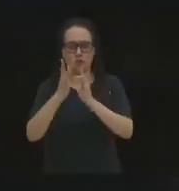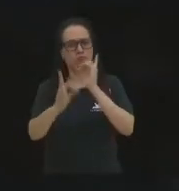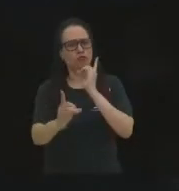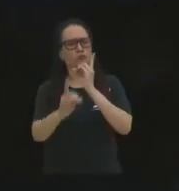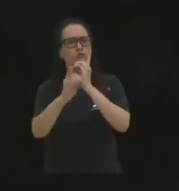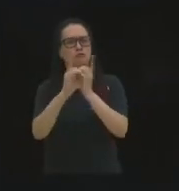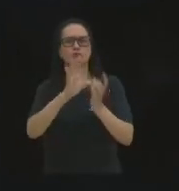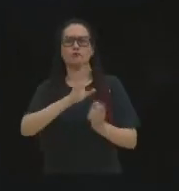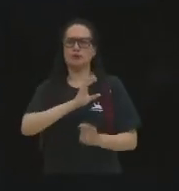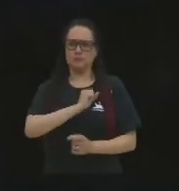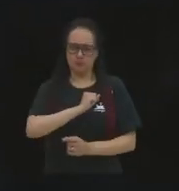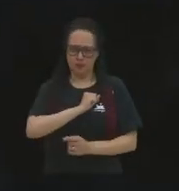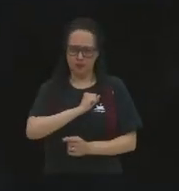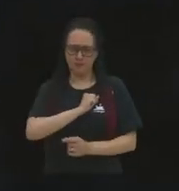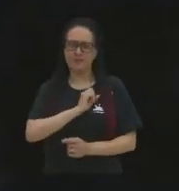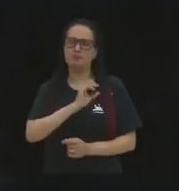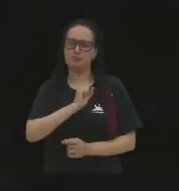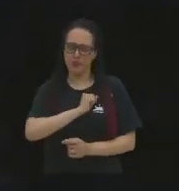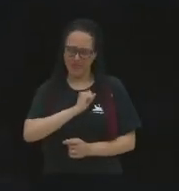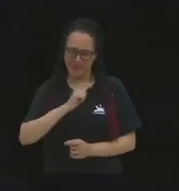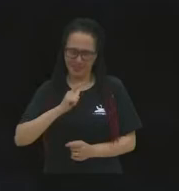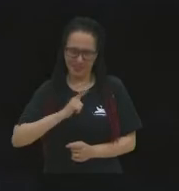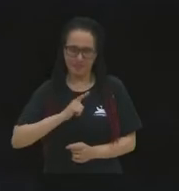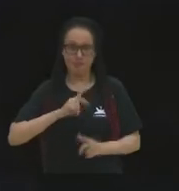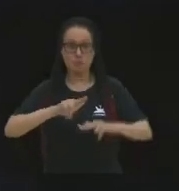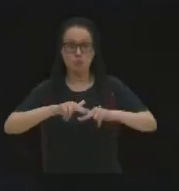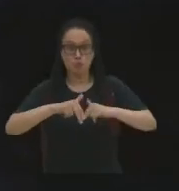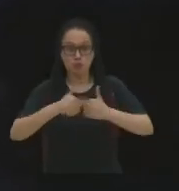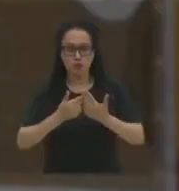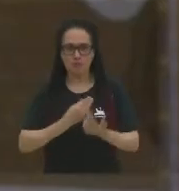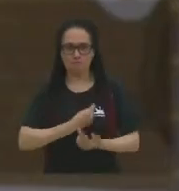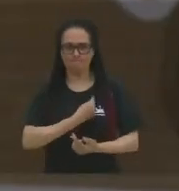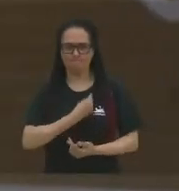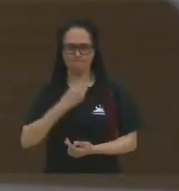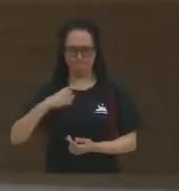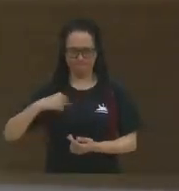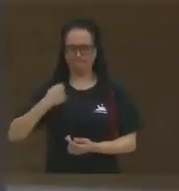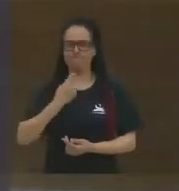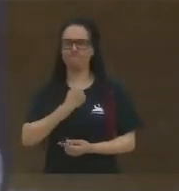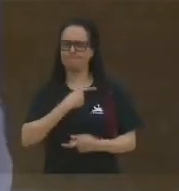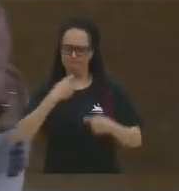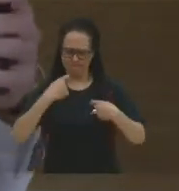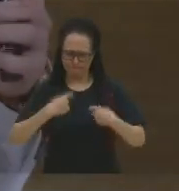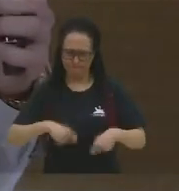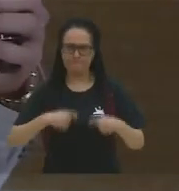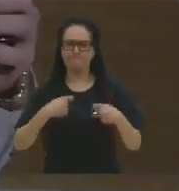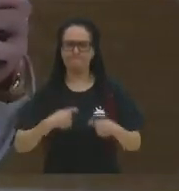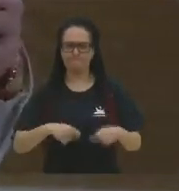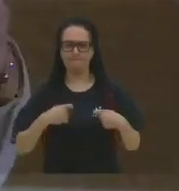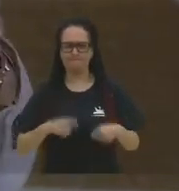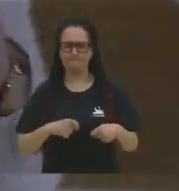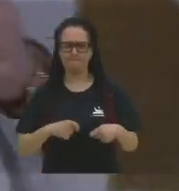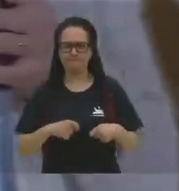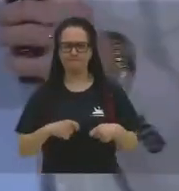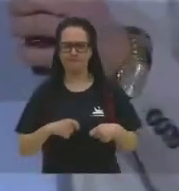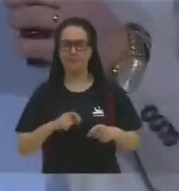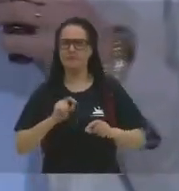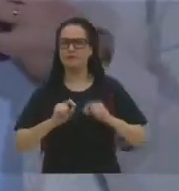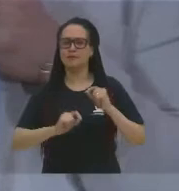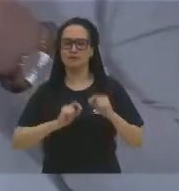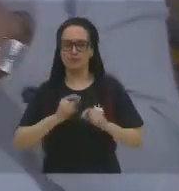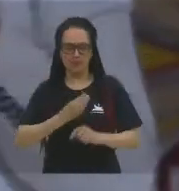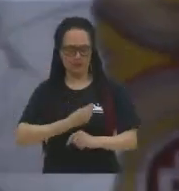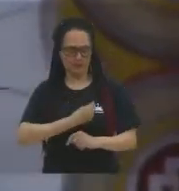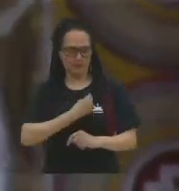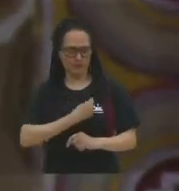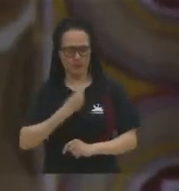nossa vida, ela precisa ser uma entrega, e também o nosso sofrimento. O Papa Bento XVI, que